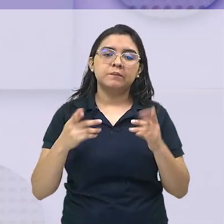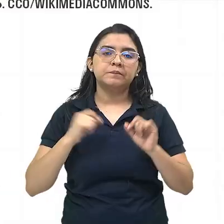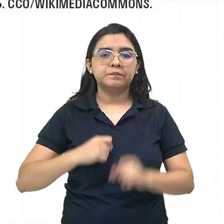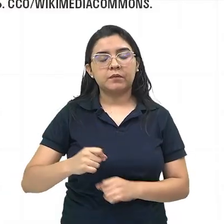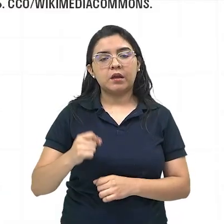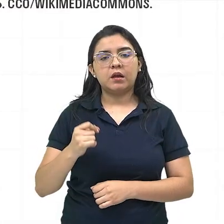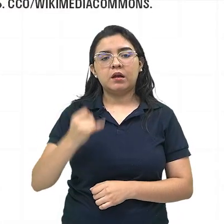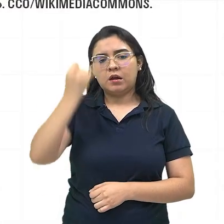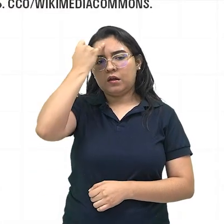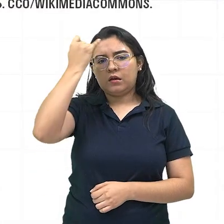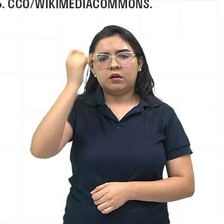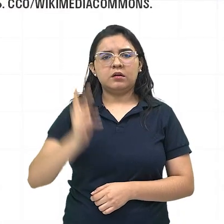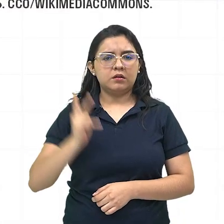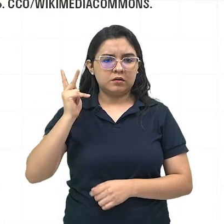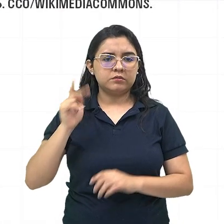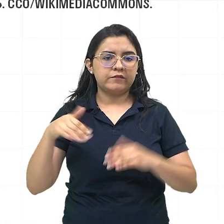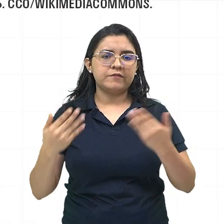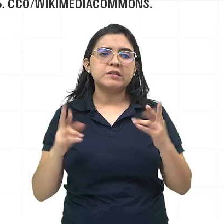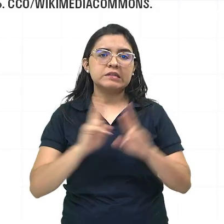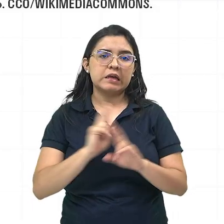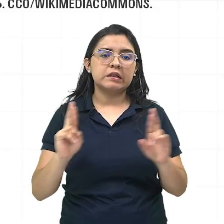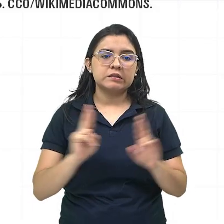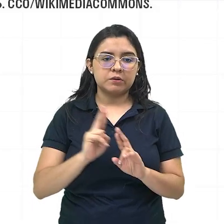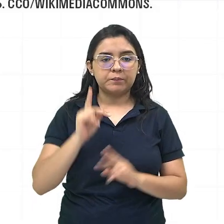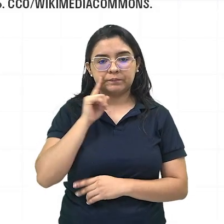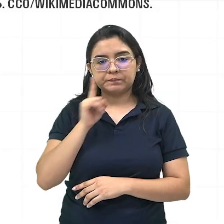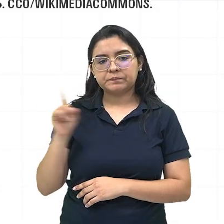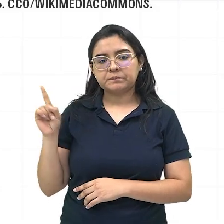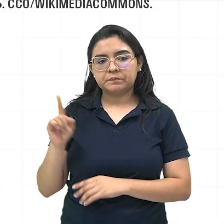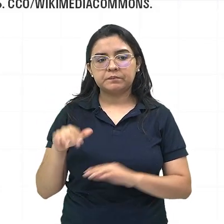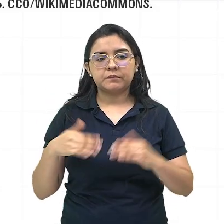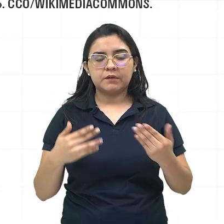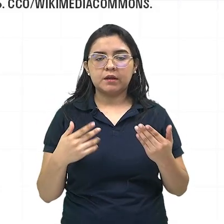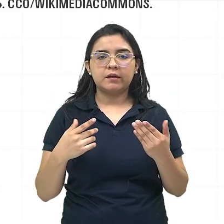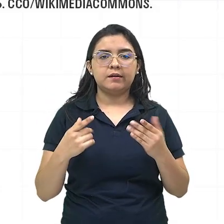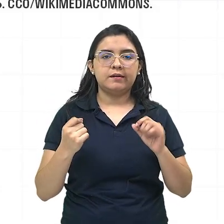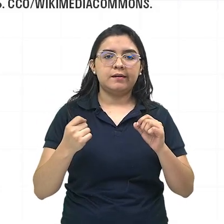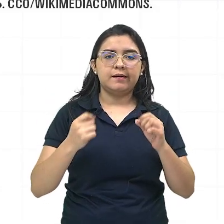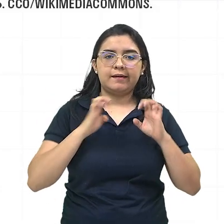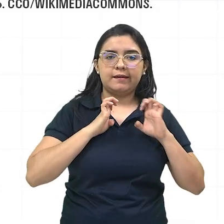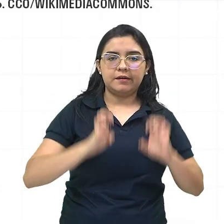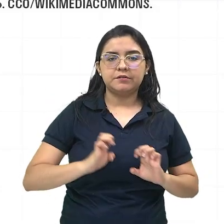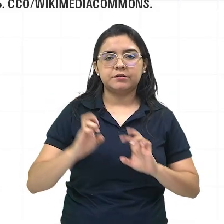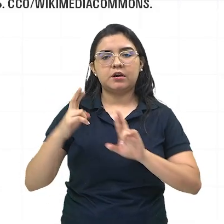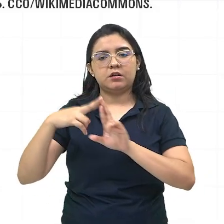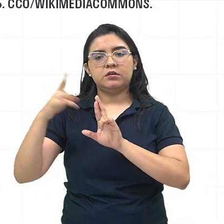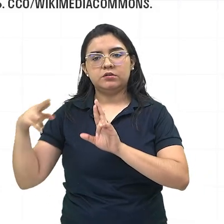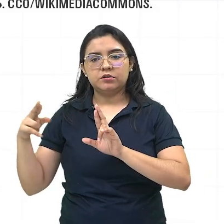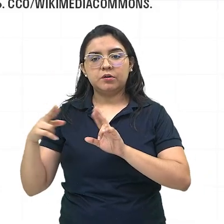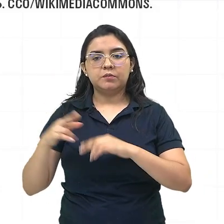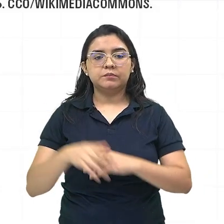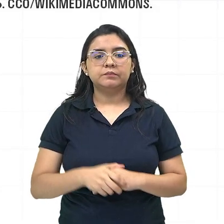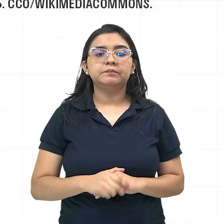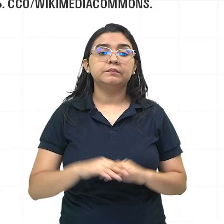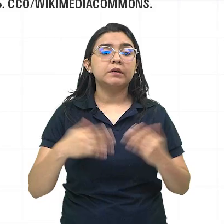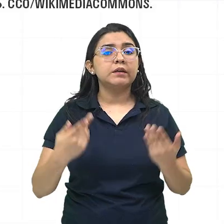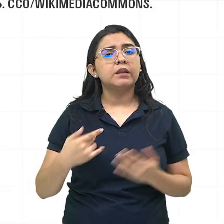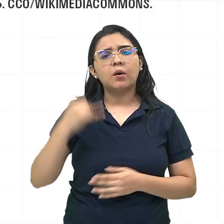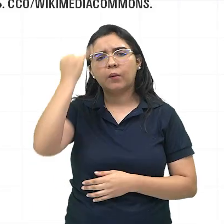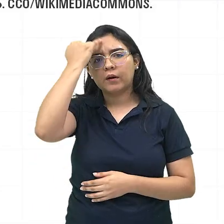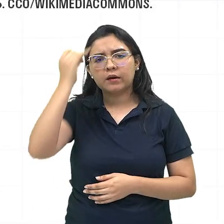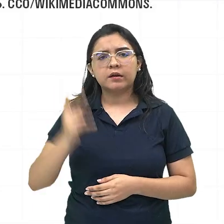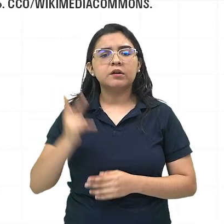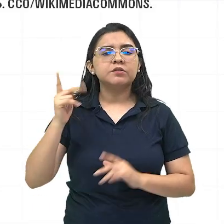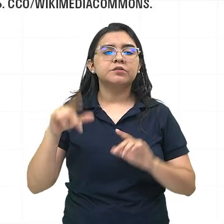Immanuel Kant, que vai fazer essa relação, vai trabalhar essa dimensão da ética e religião, né? Kant vai